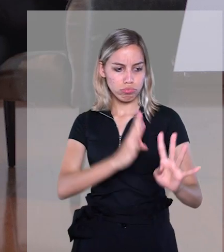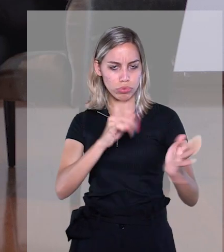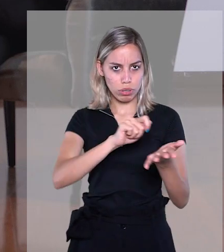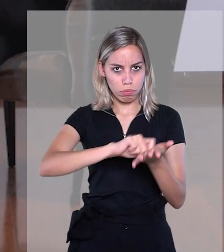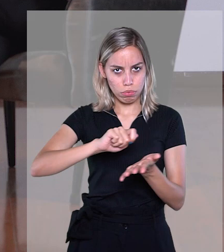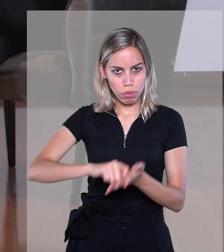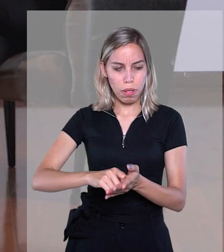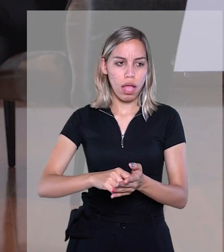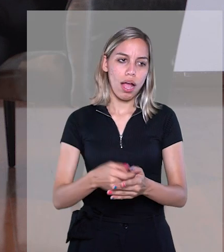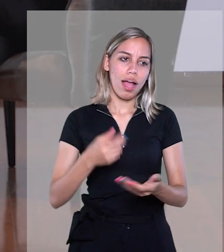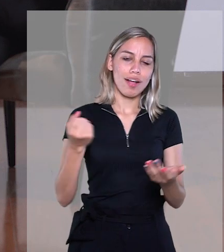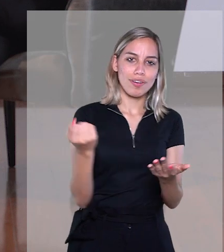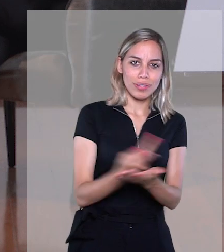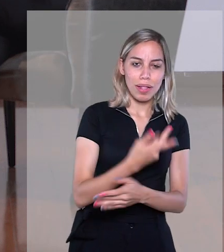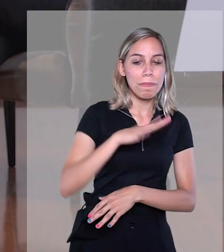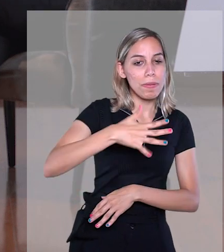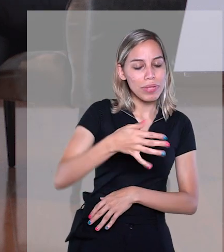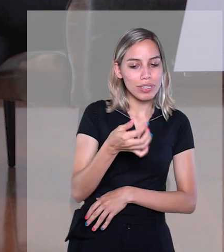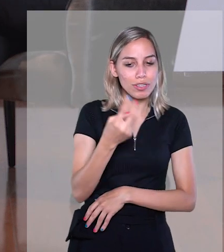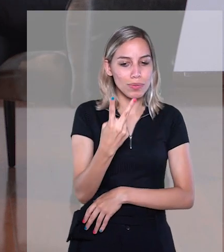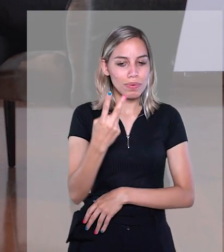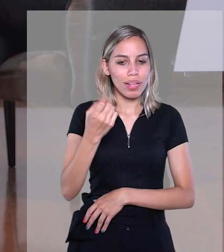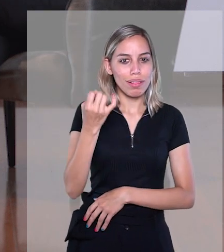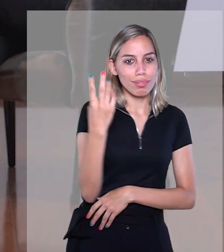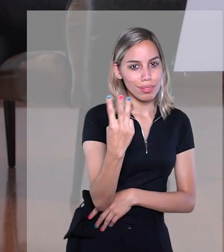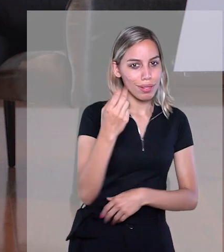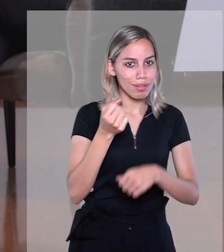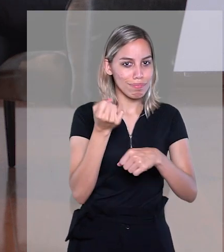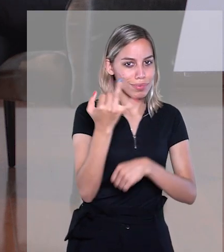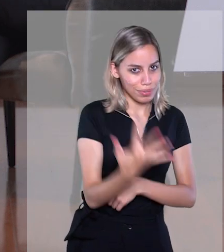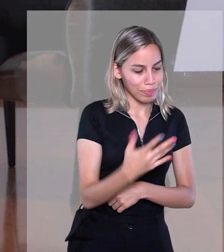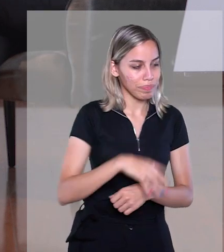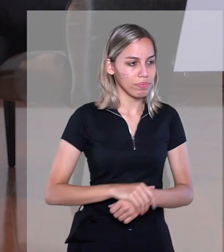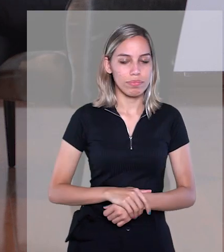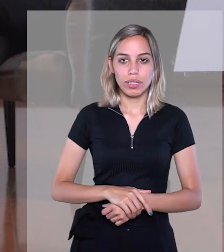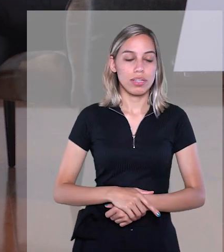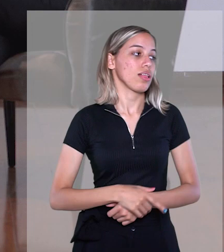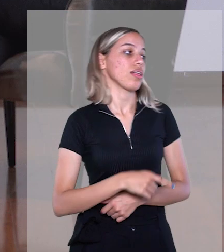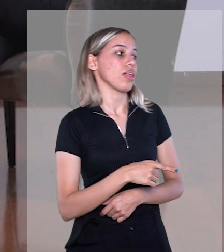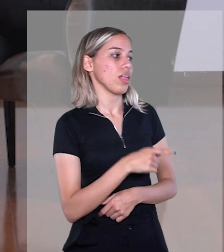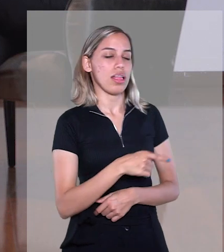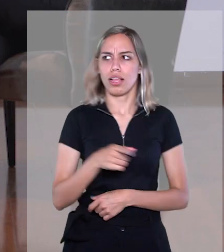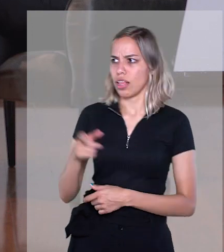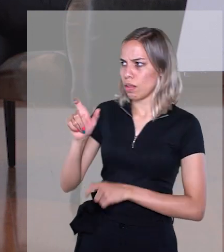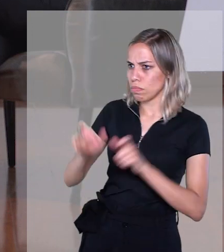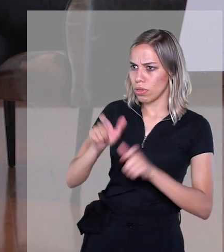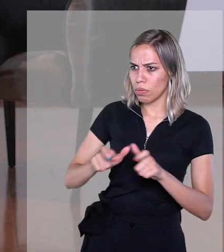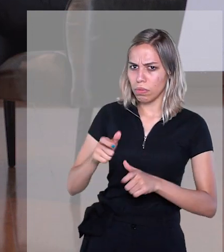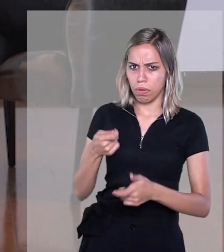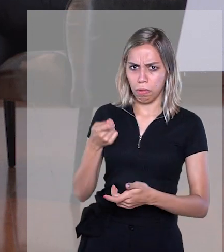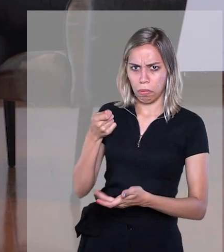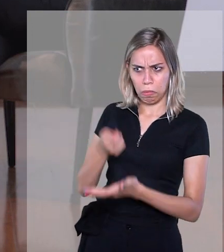2 e 3 da manhã. Não, contar a experiência em seus próprios livros. As pessoas estão convidadas a escrever sobre